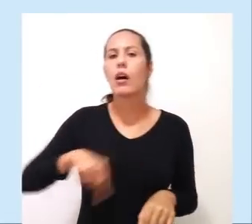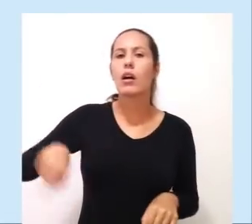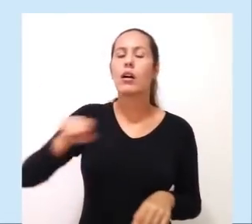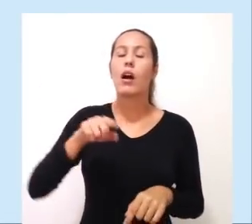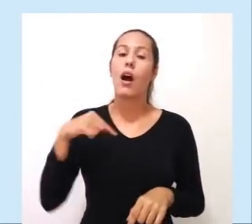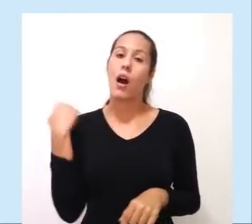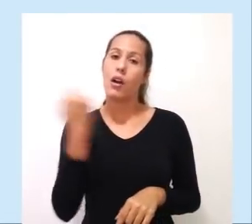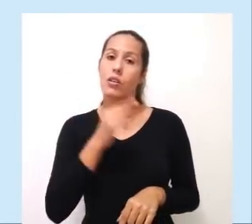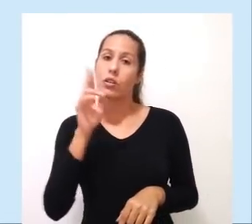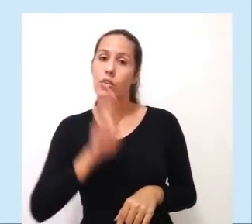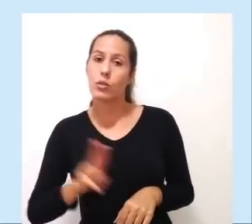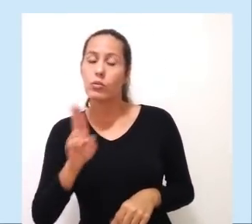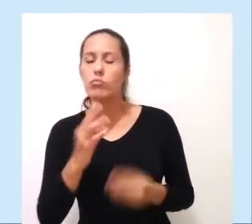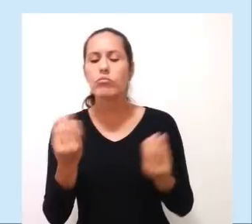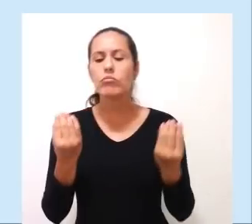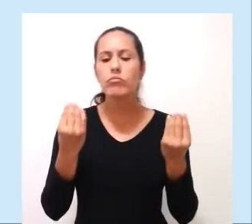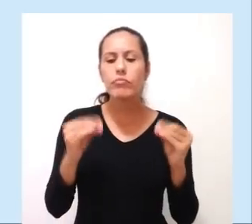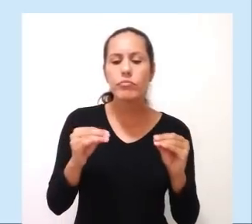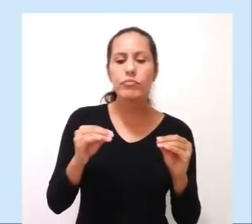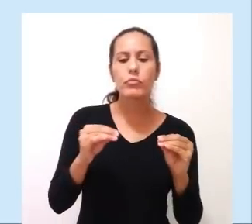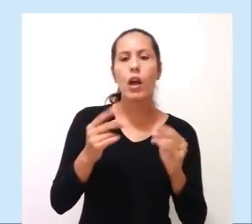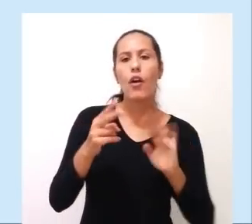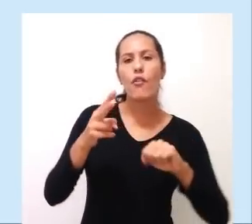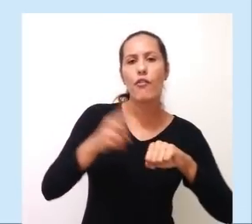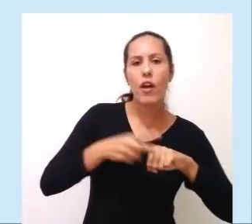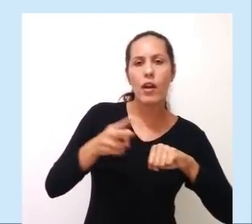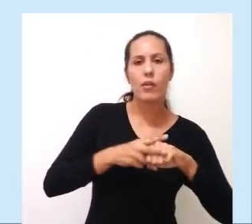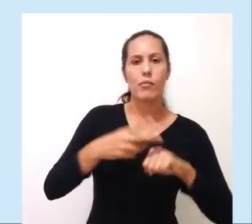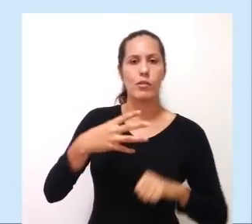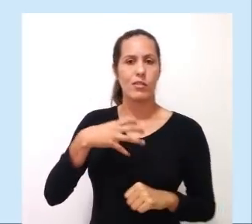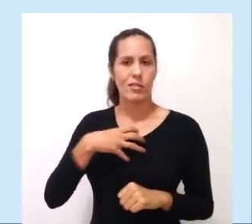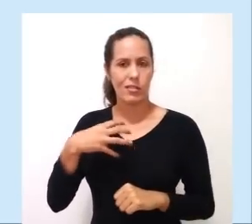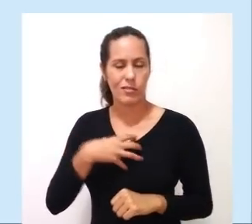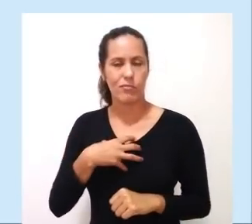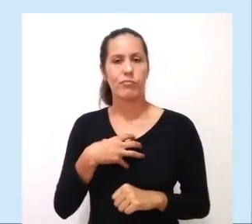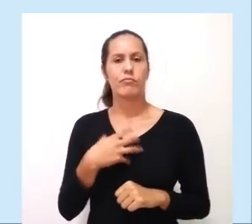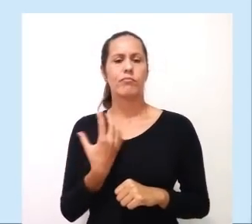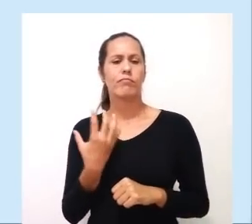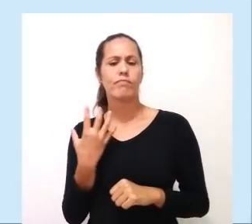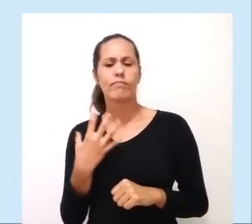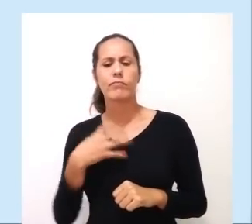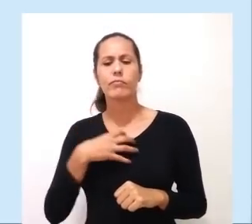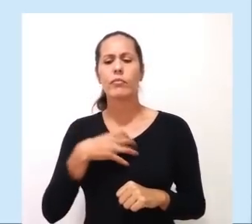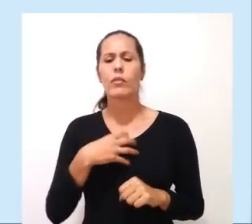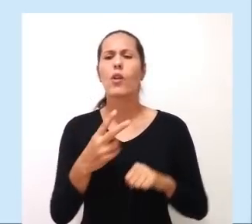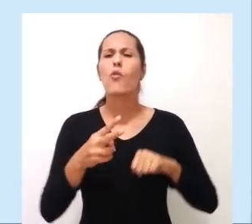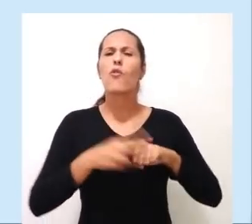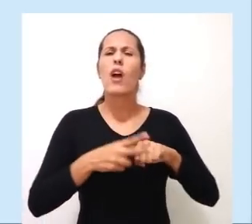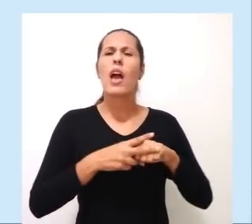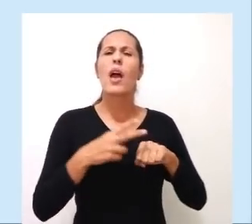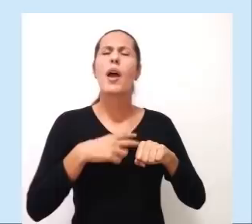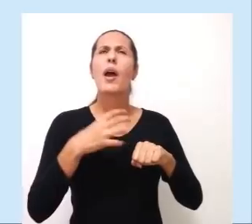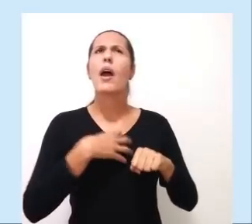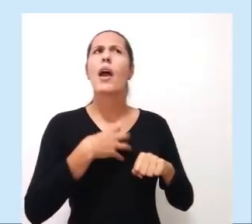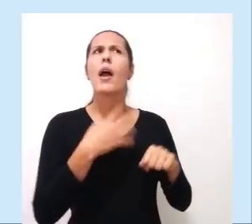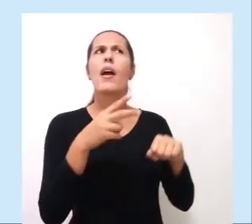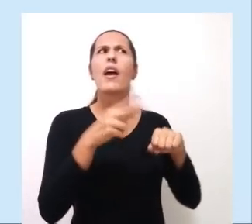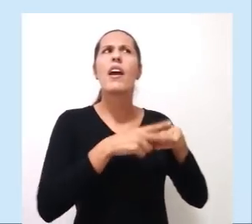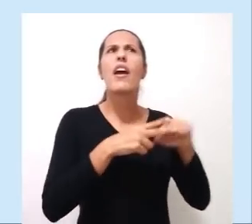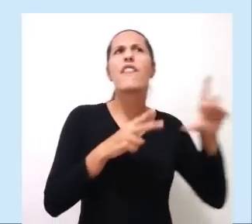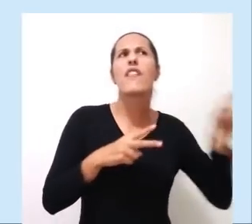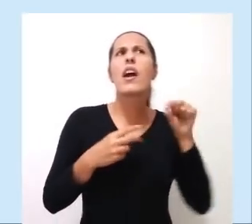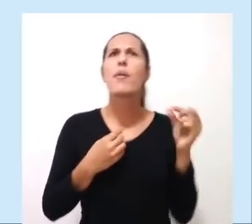o verbo, qual a importância, aliás, estilística, semântica, o sentido que aquele verbo terá